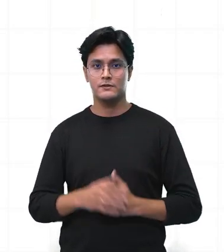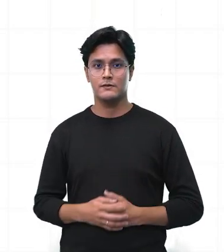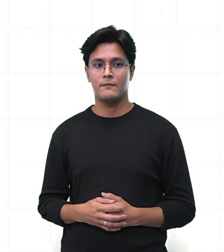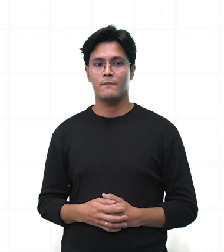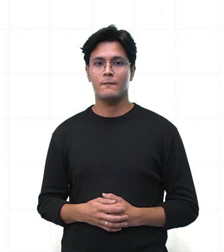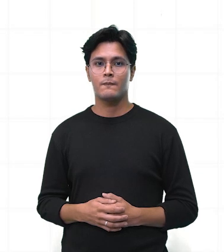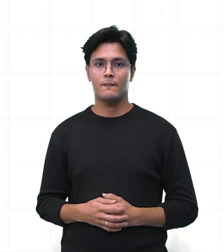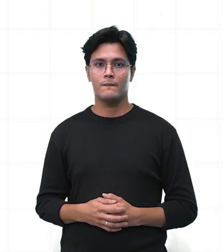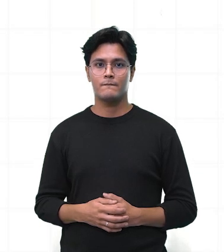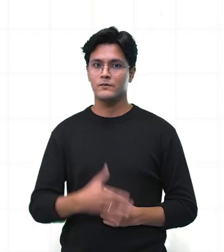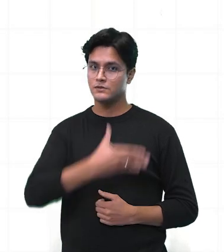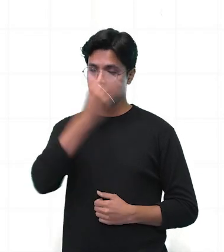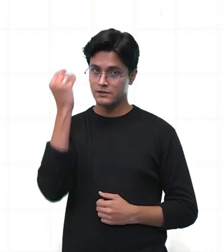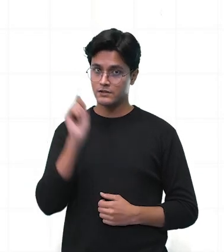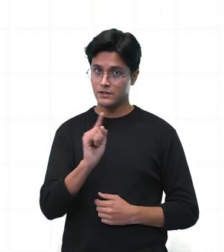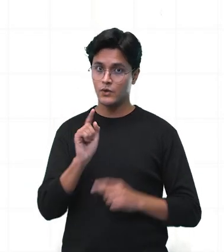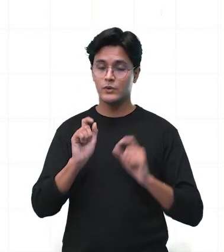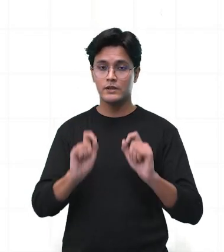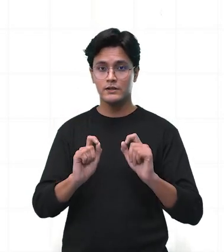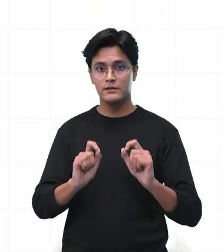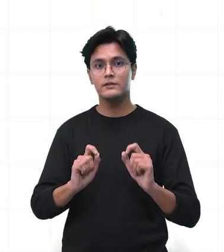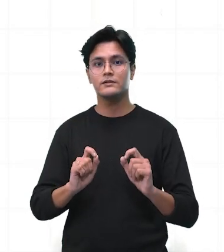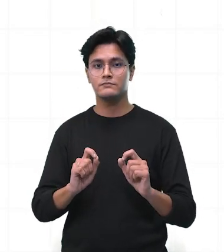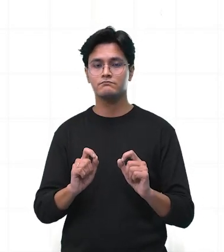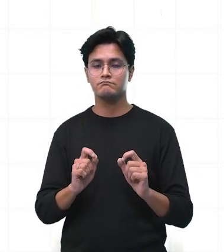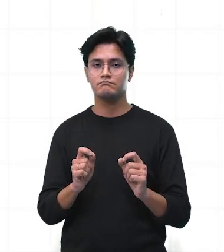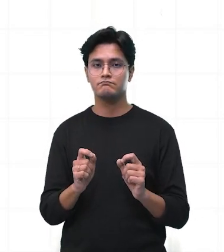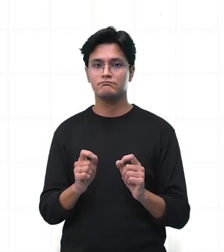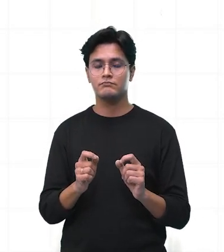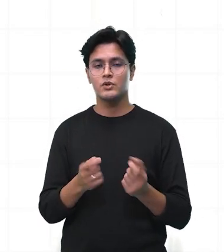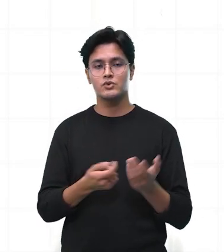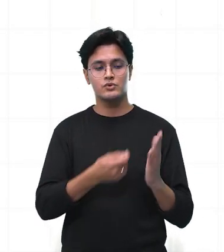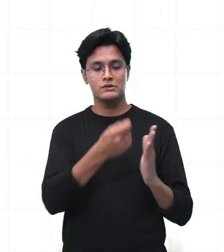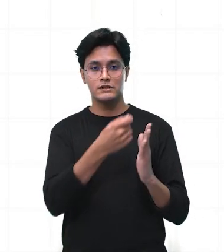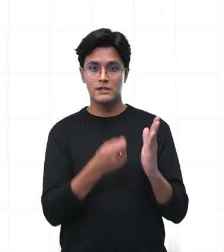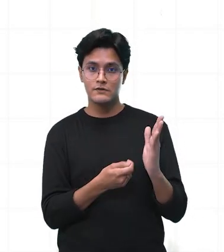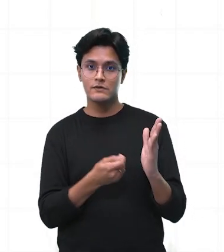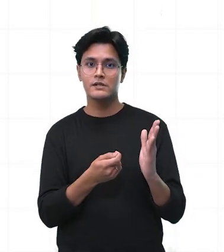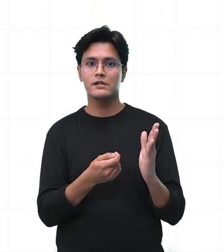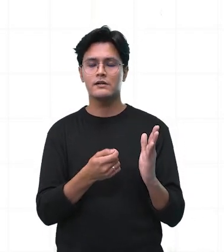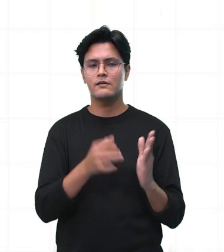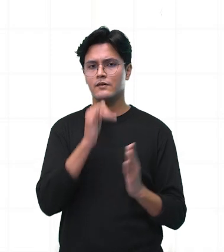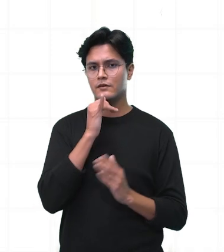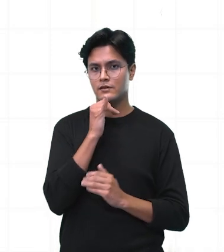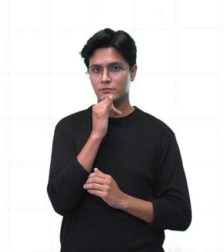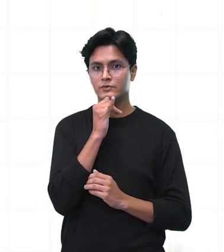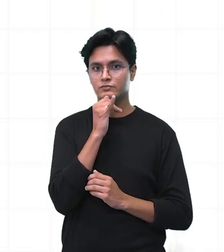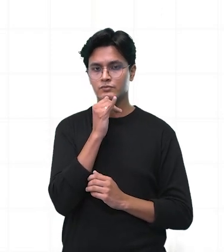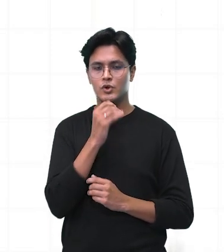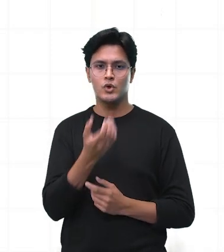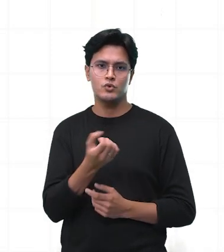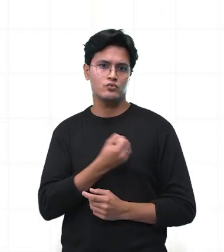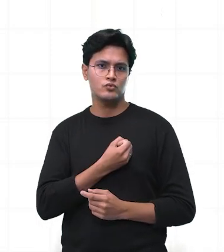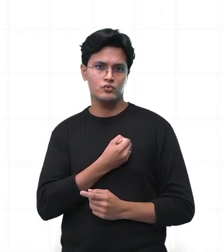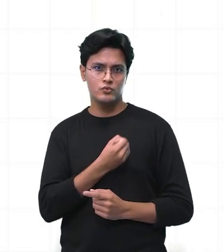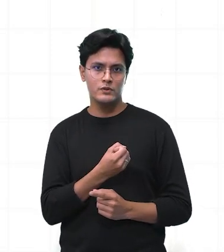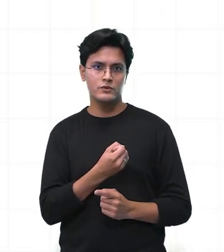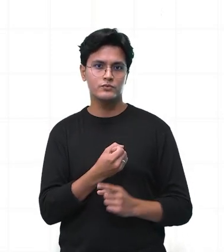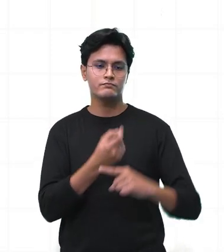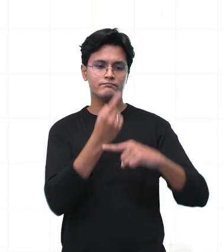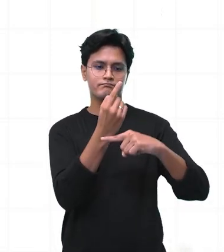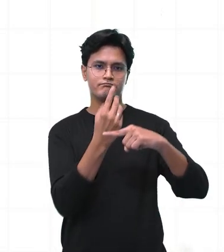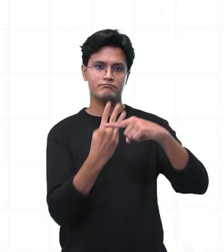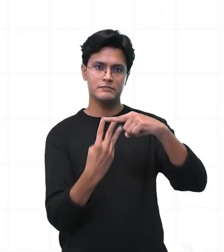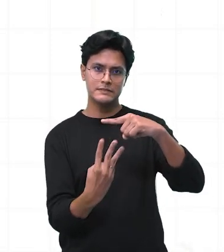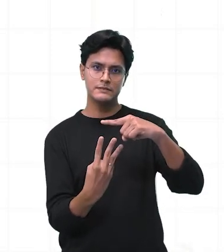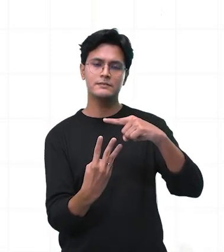não esqueçam, quando eu falo, por exemplo, a terça parte de um número. Eu estou falando do que mesmo?